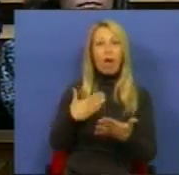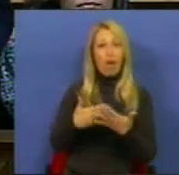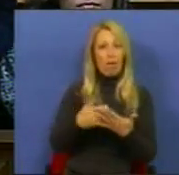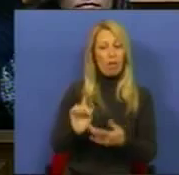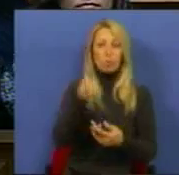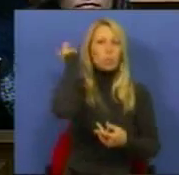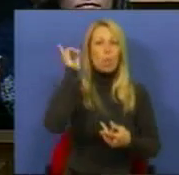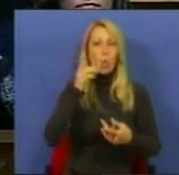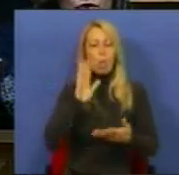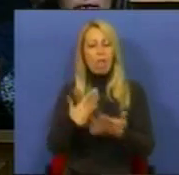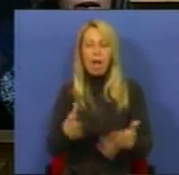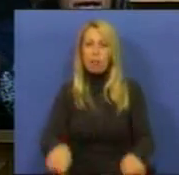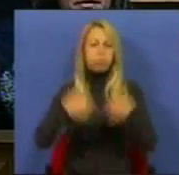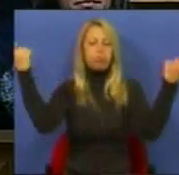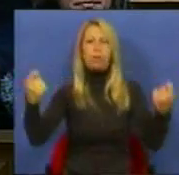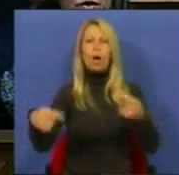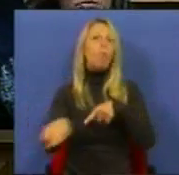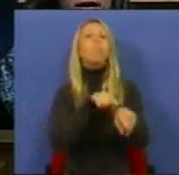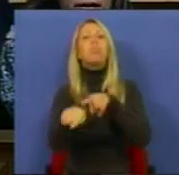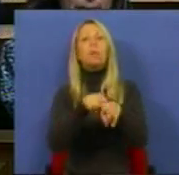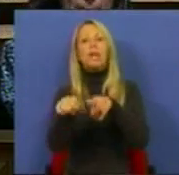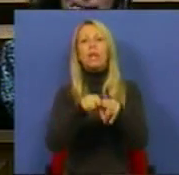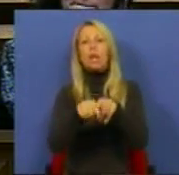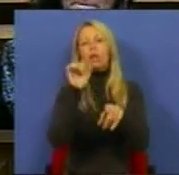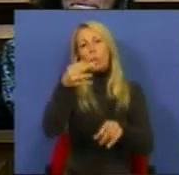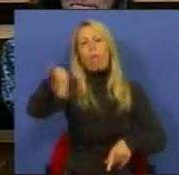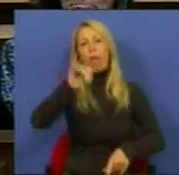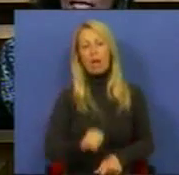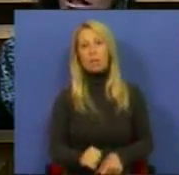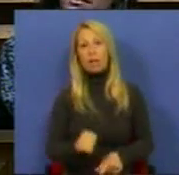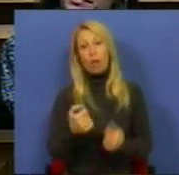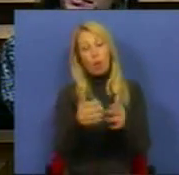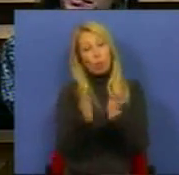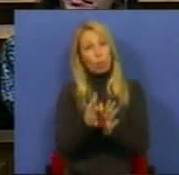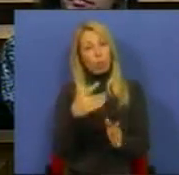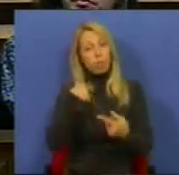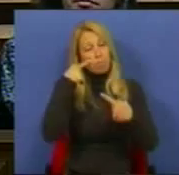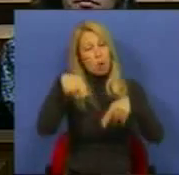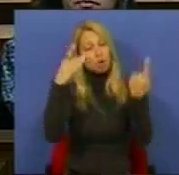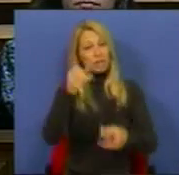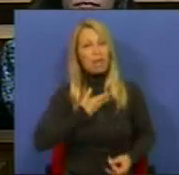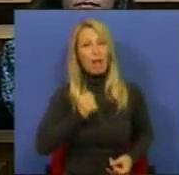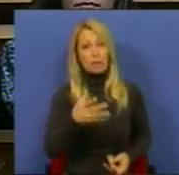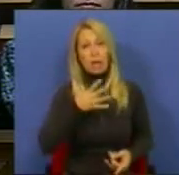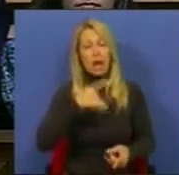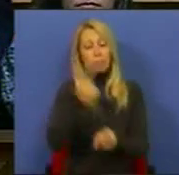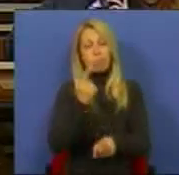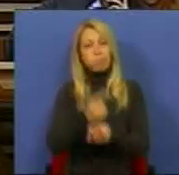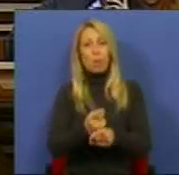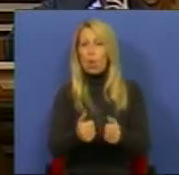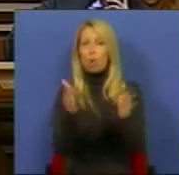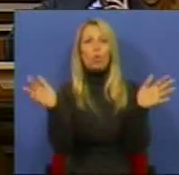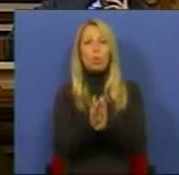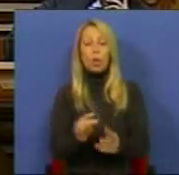as políticas agrícolas do Partido Socialista. Tudo indica que o CDS quer manter tudo, nomeadamente a estrutura